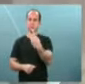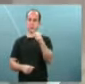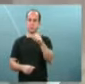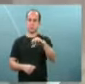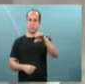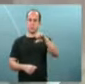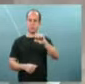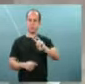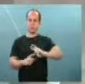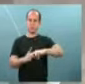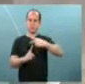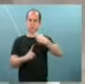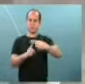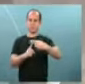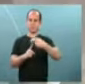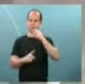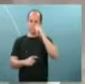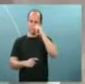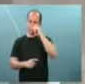no que significa um aumento de